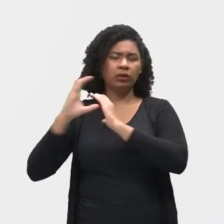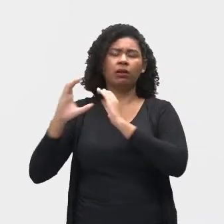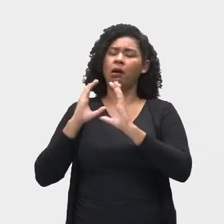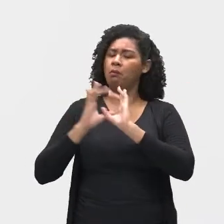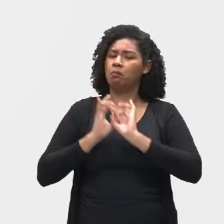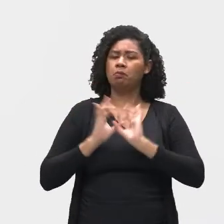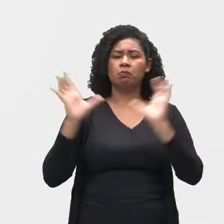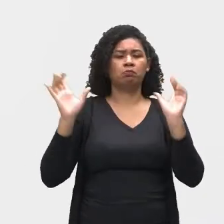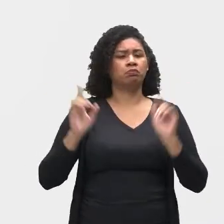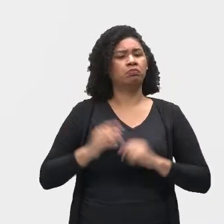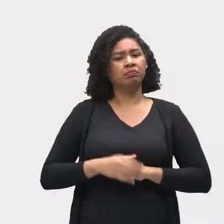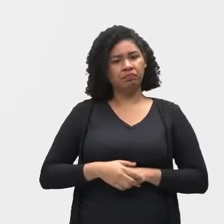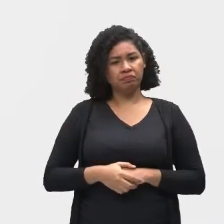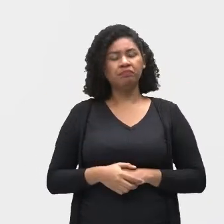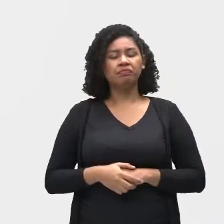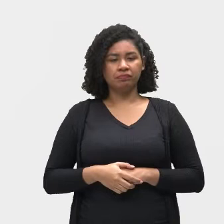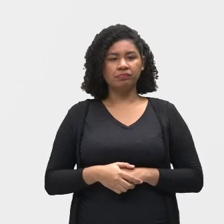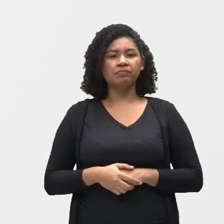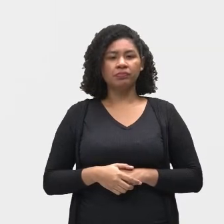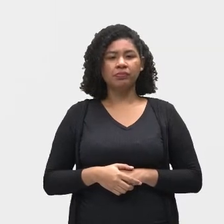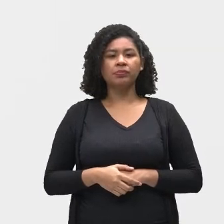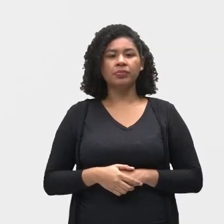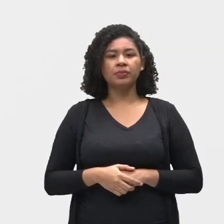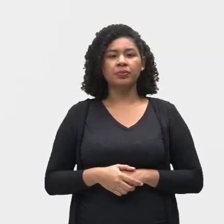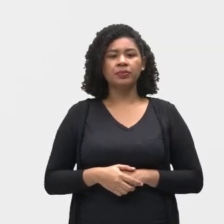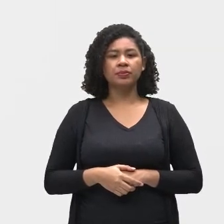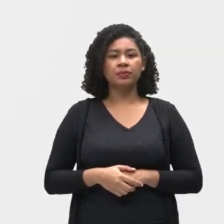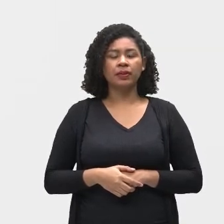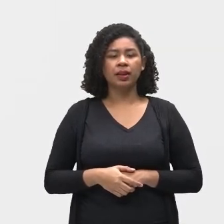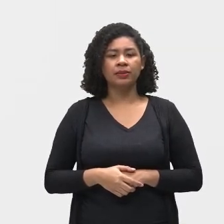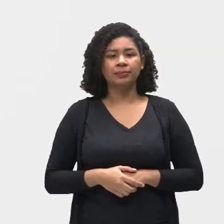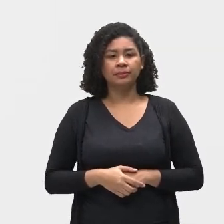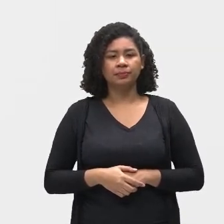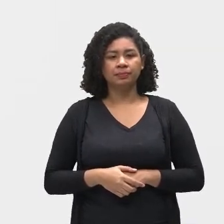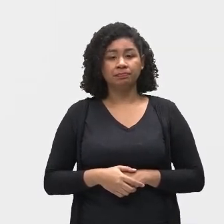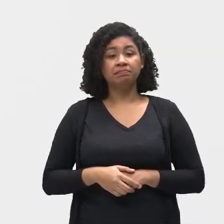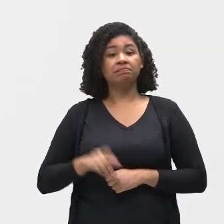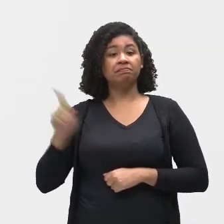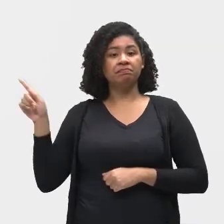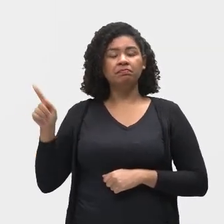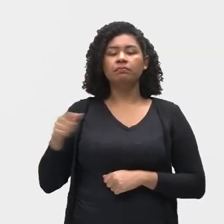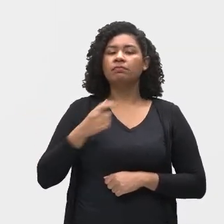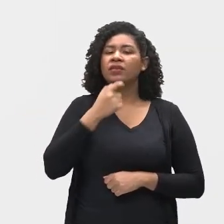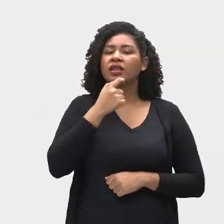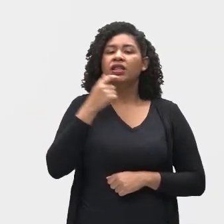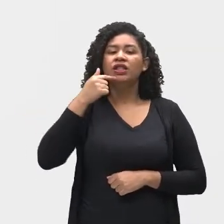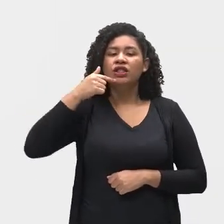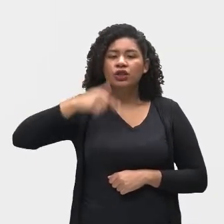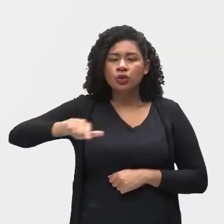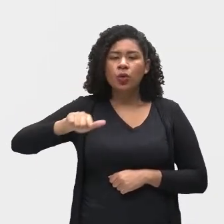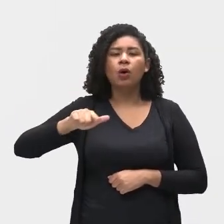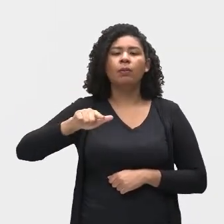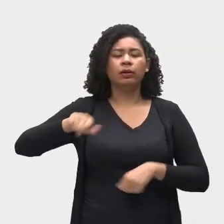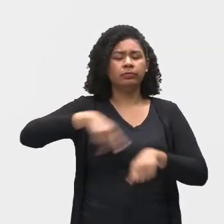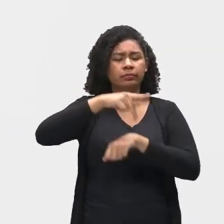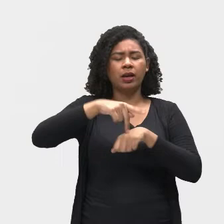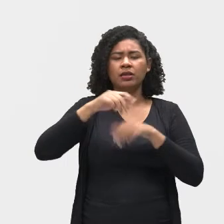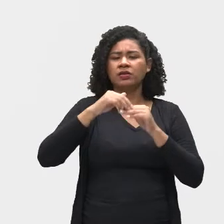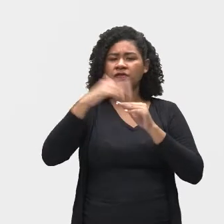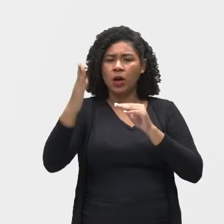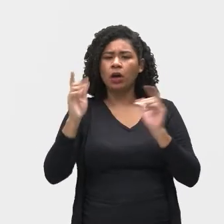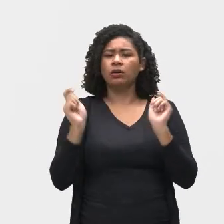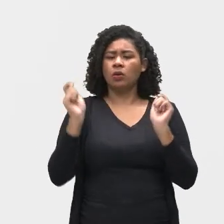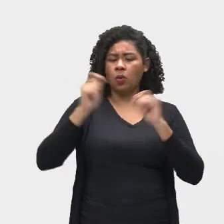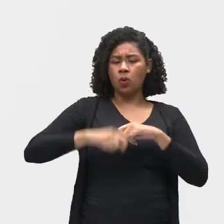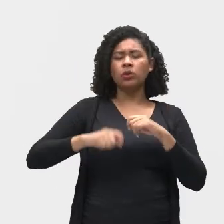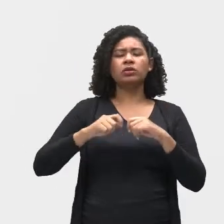comunicação mundial, ok? Vamos, let's go ahead. É a língua internacional de viagens e negócios,